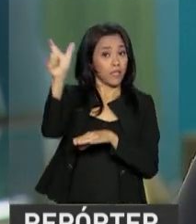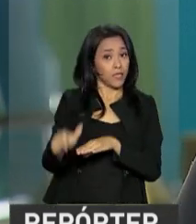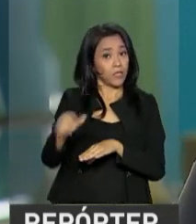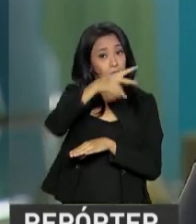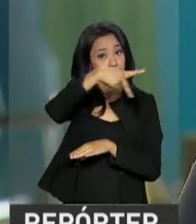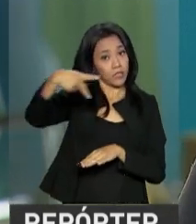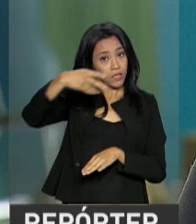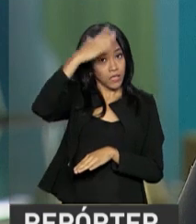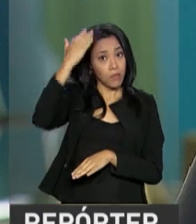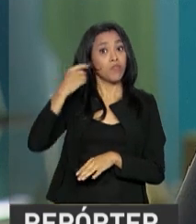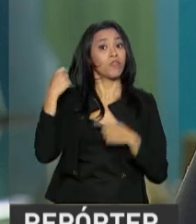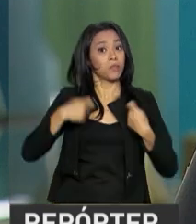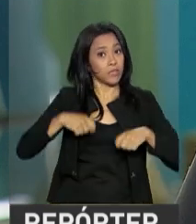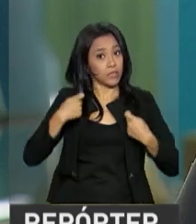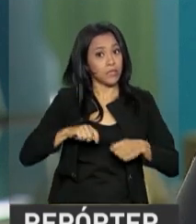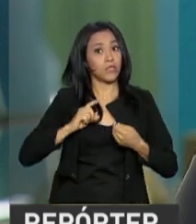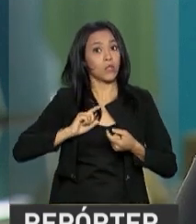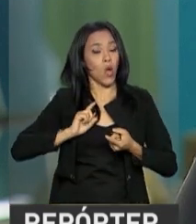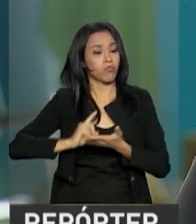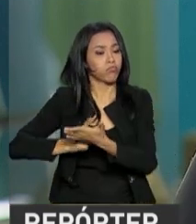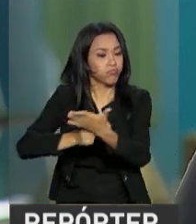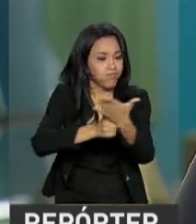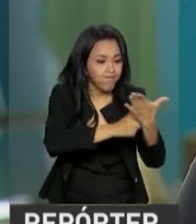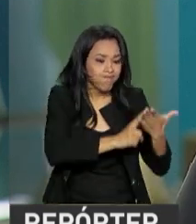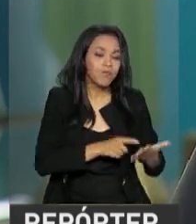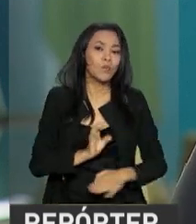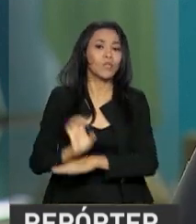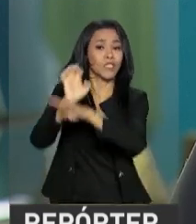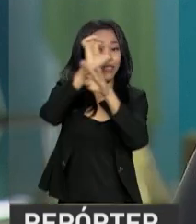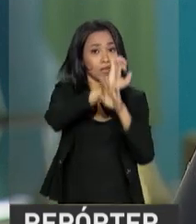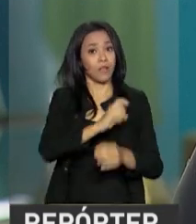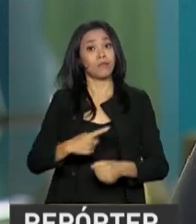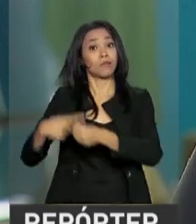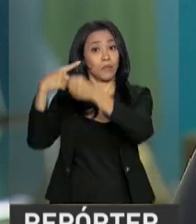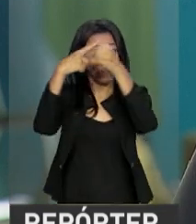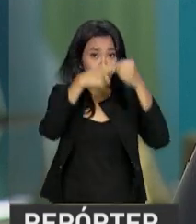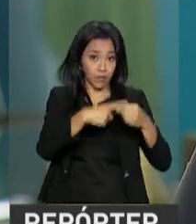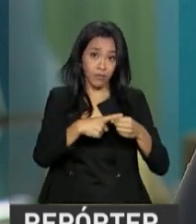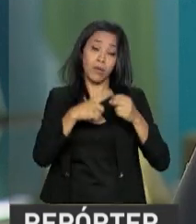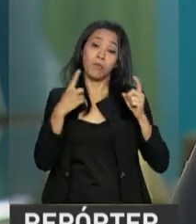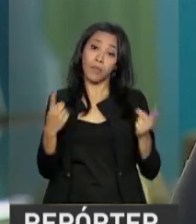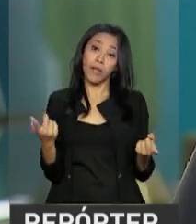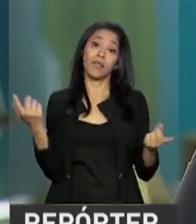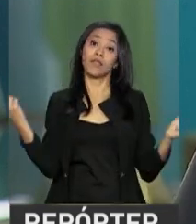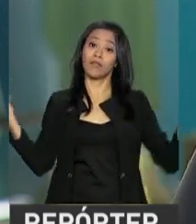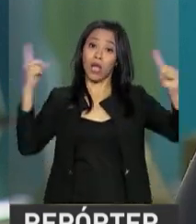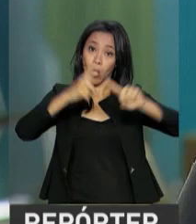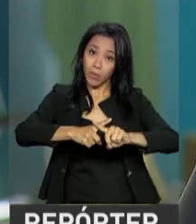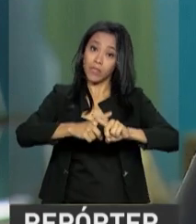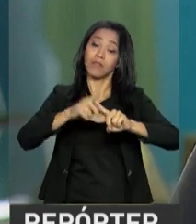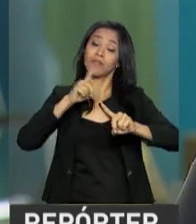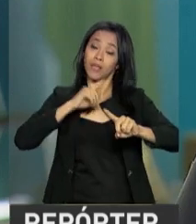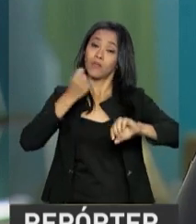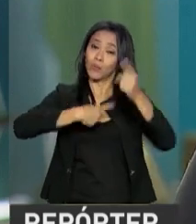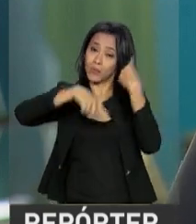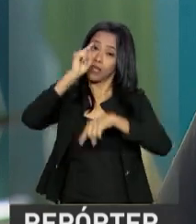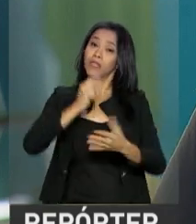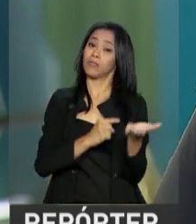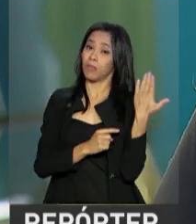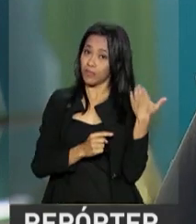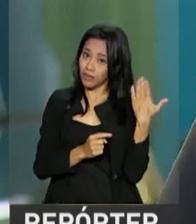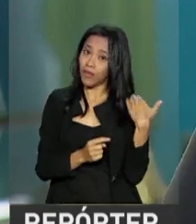articular o trabalho das esferas federal estadual e municipal para que a competição tivesse o sucesso que teve